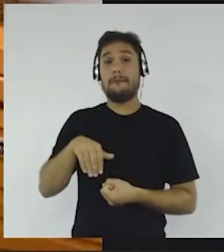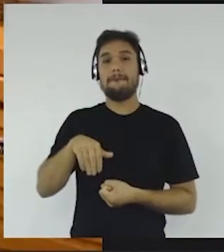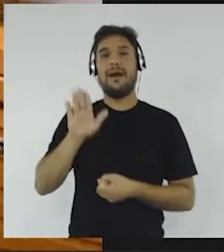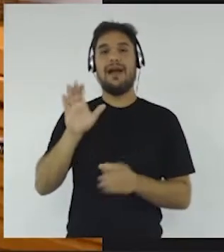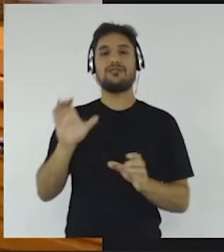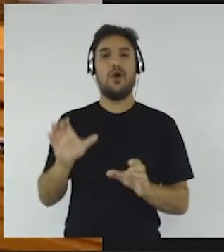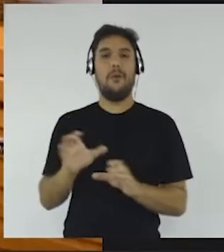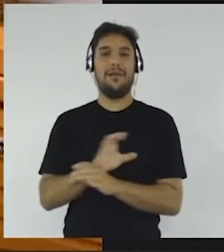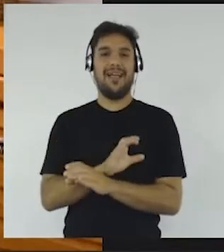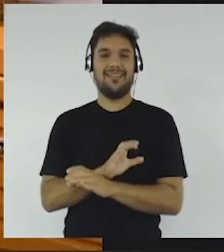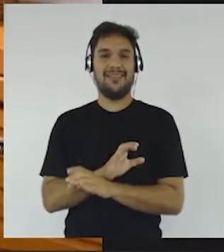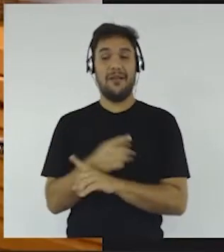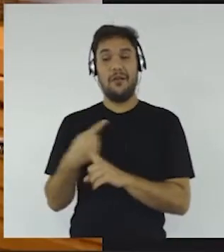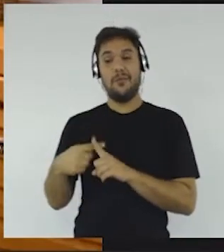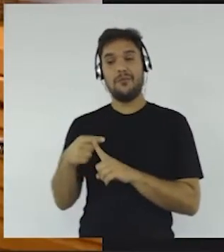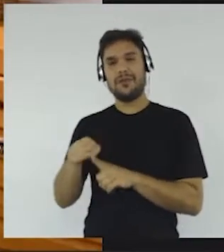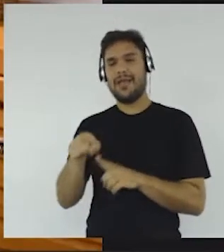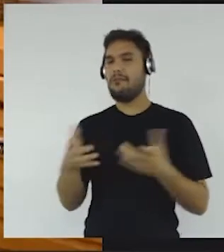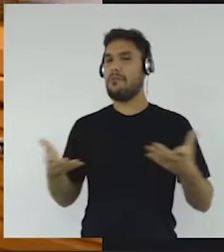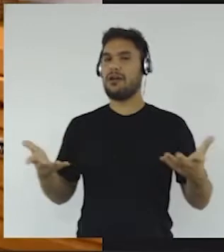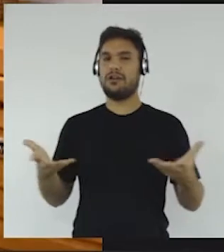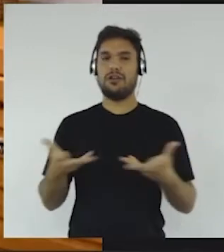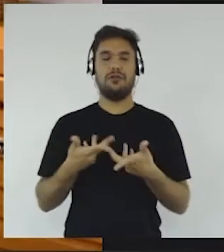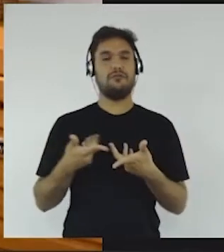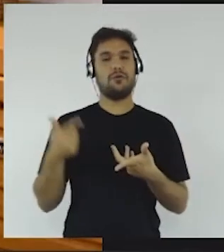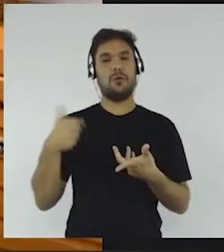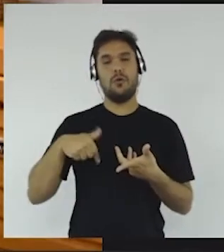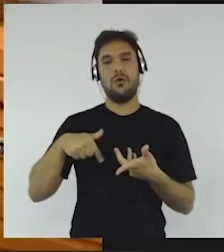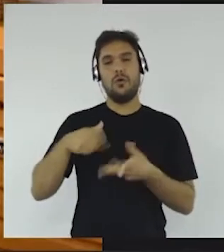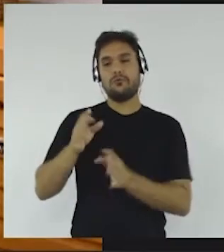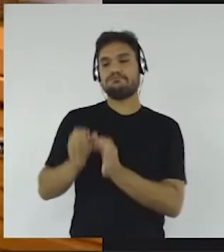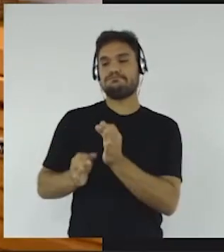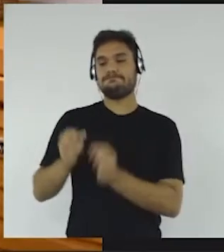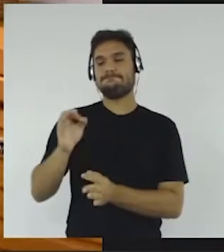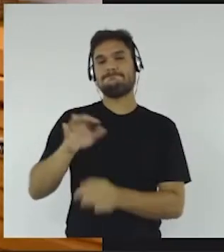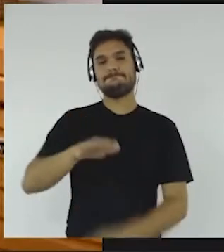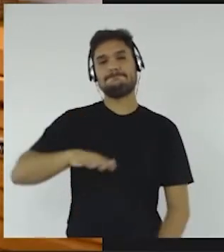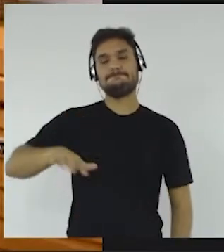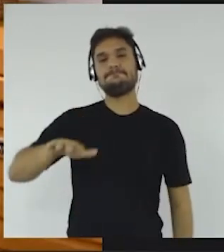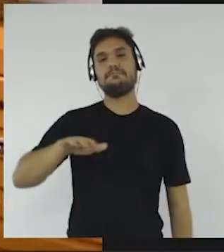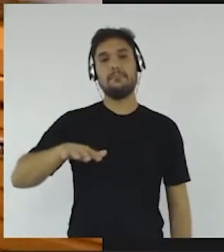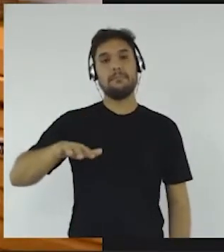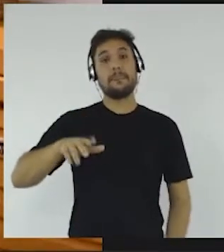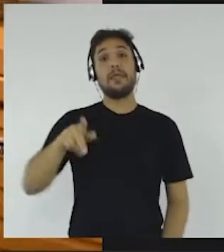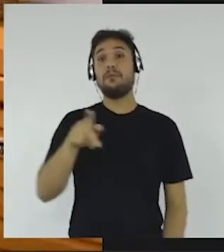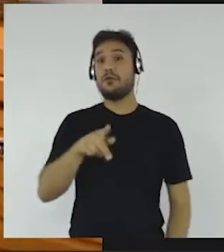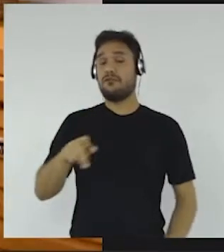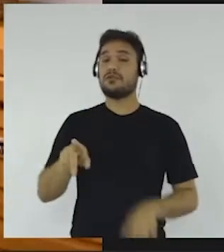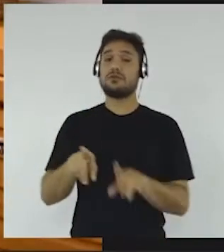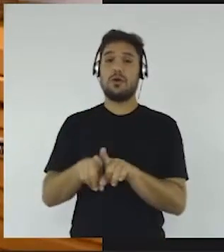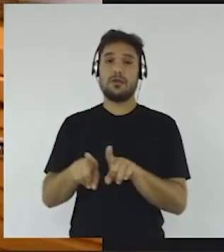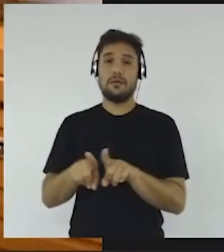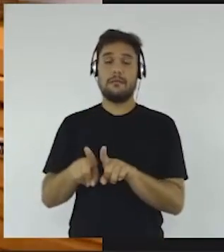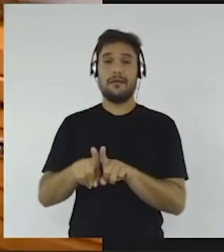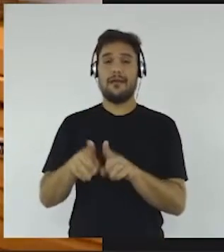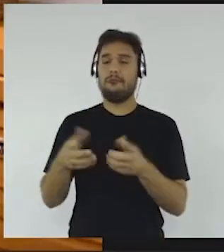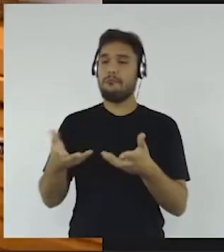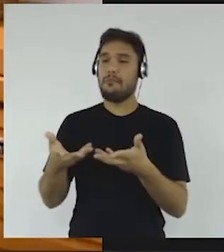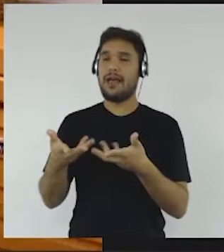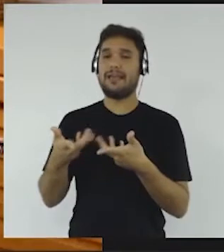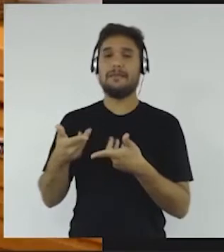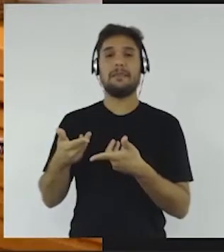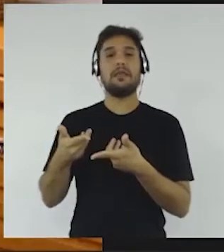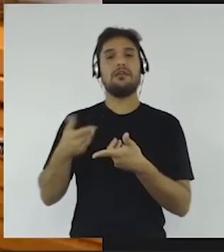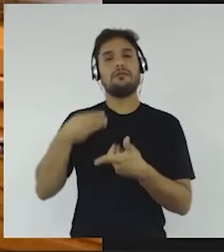nós já tivemos, porque foi um magnífico magistrado, um magnífico jurista e professor, e um